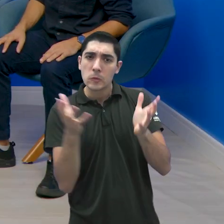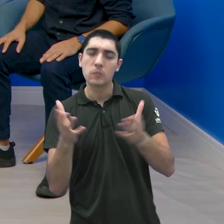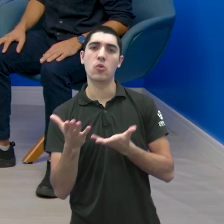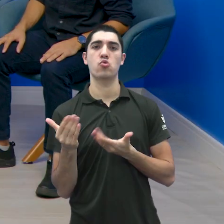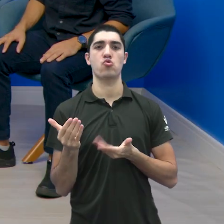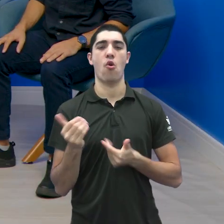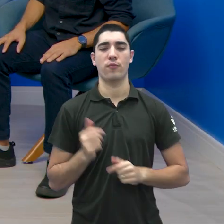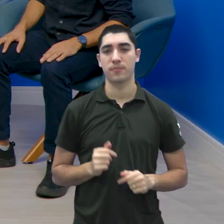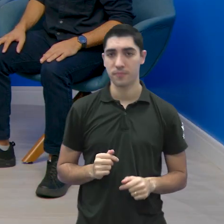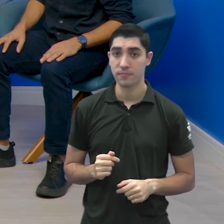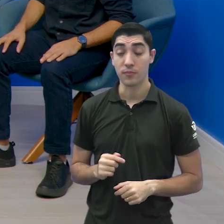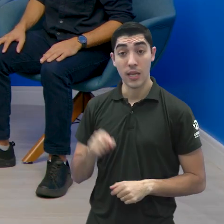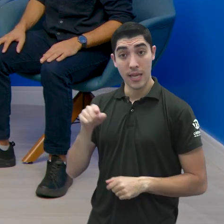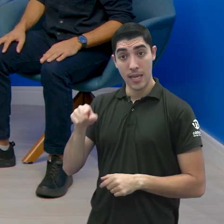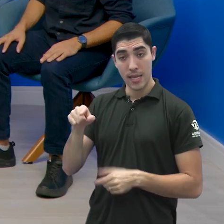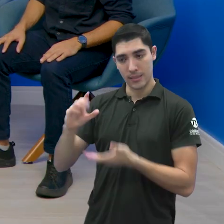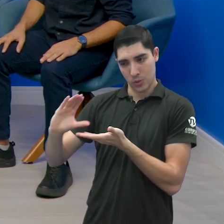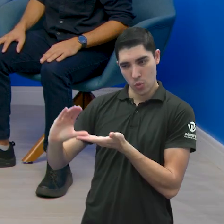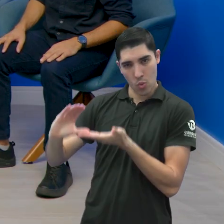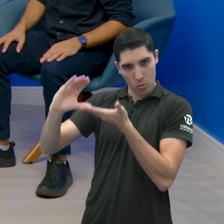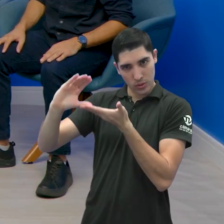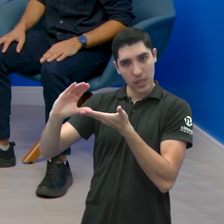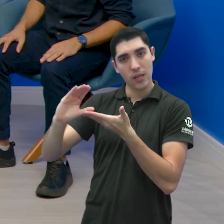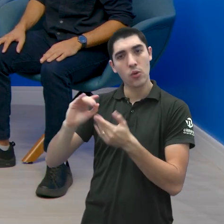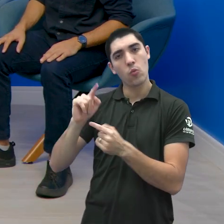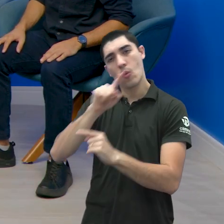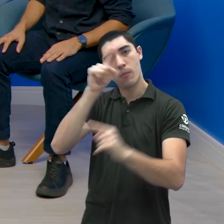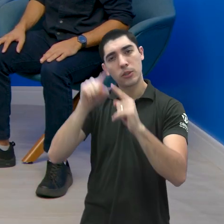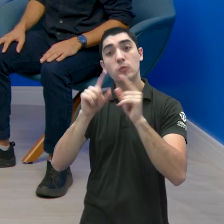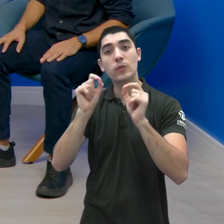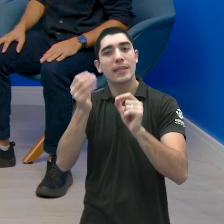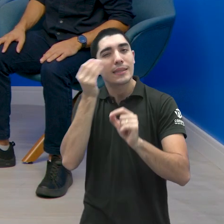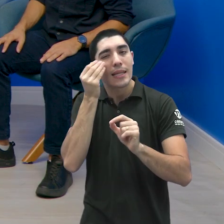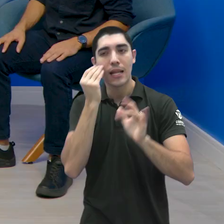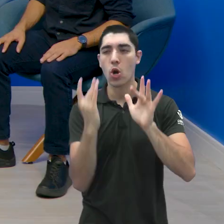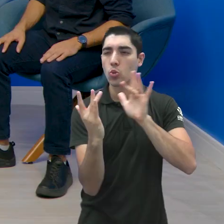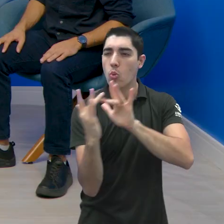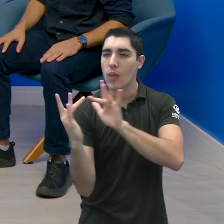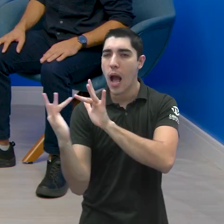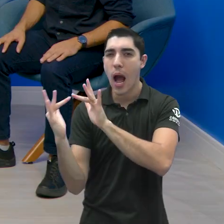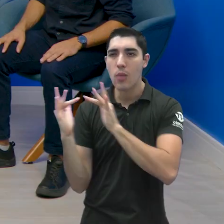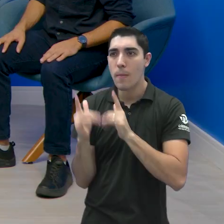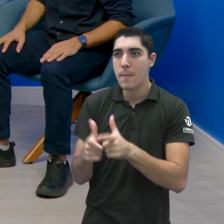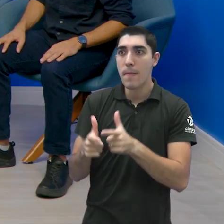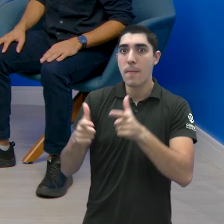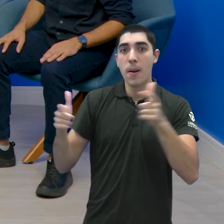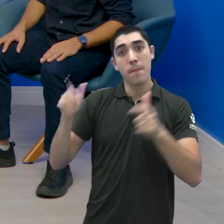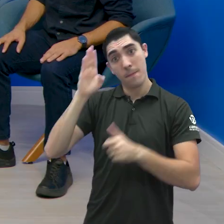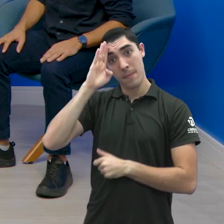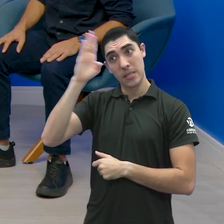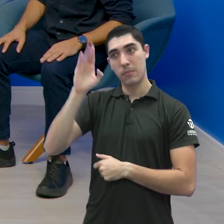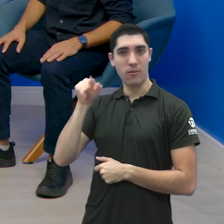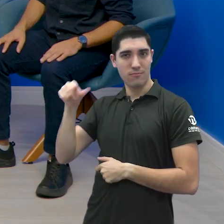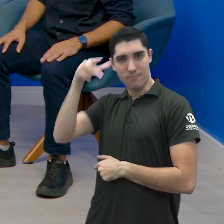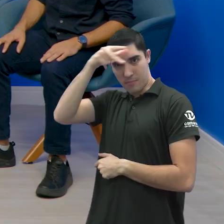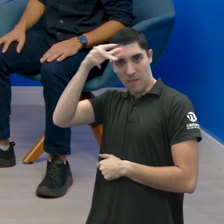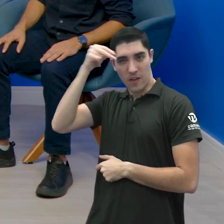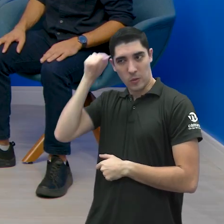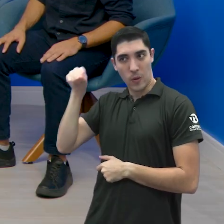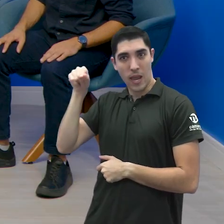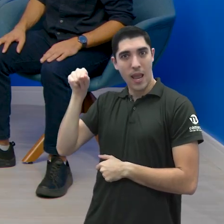dos programas da prefeitura, do poder público, com o público em si, com os jovens, então, Sim. né? Bem como você